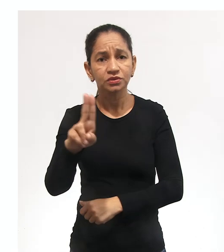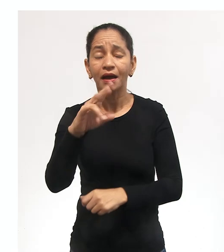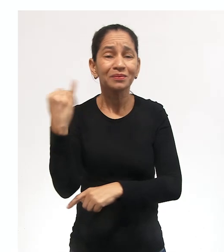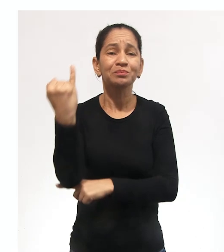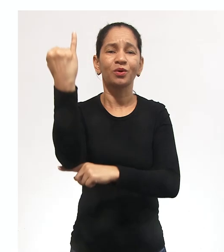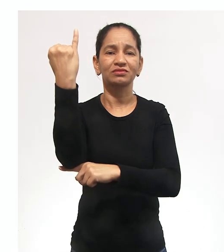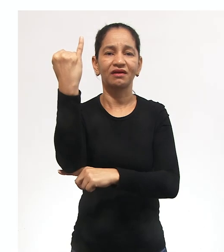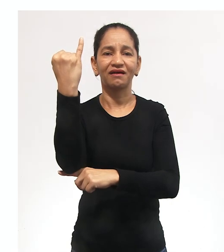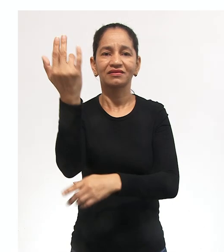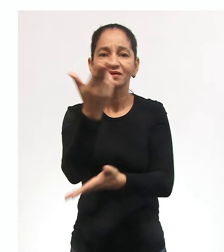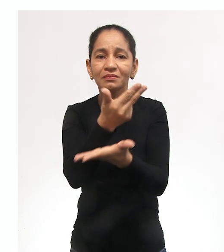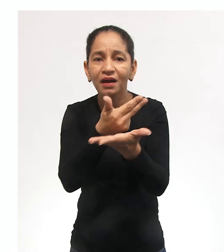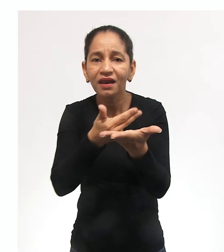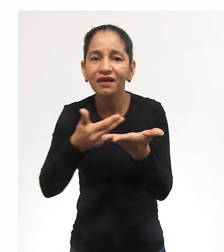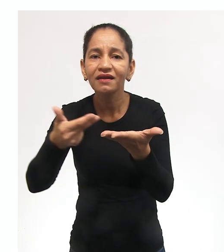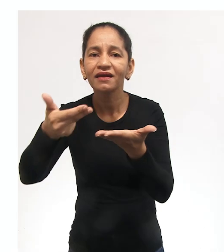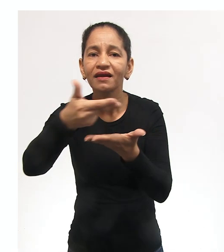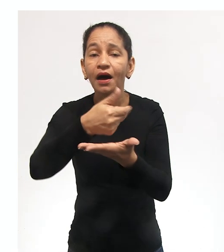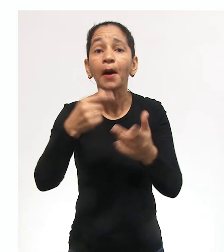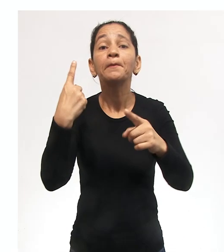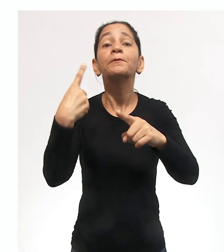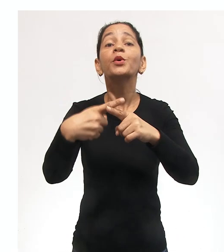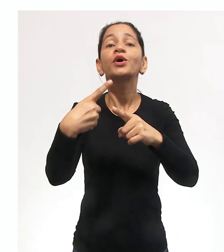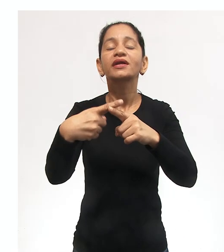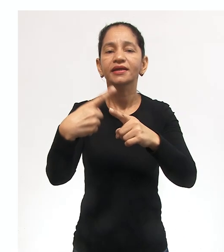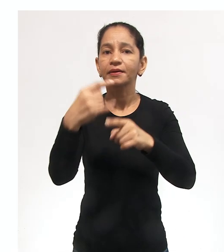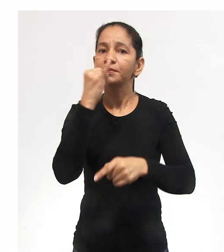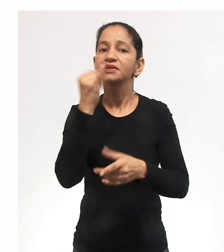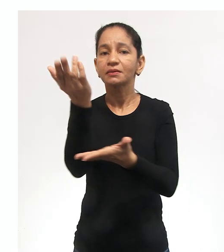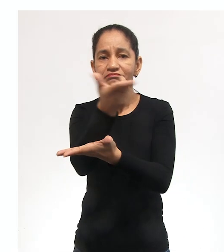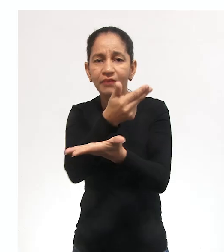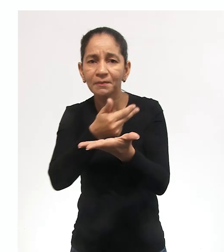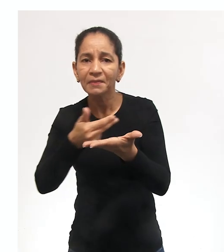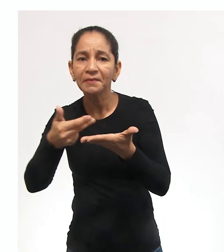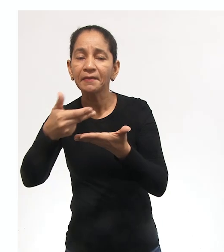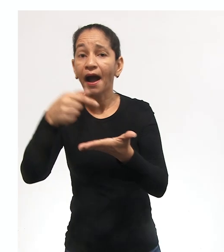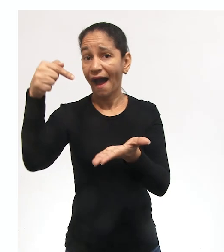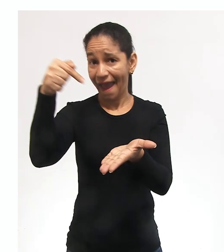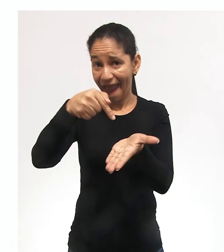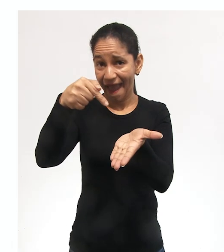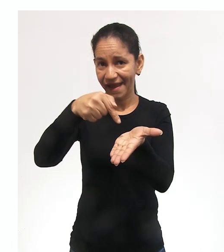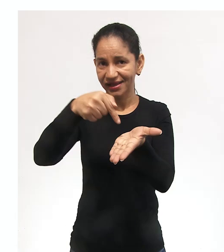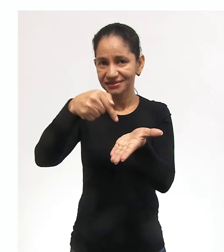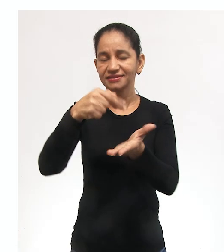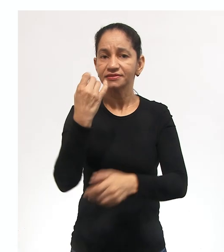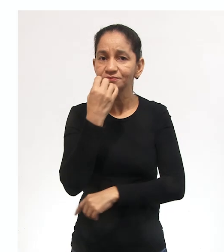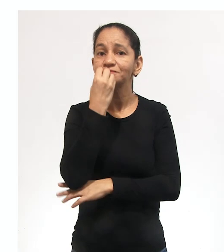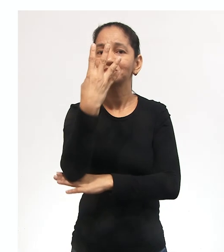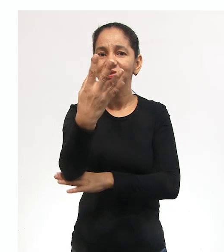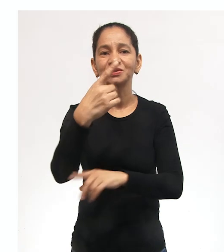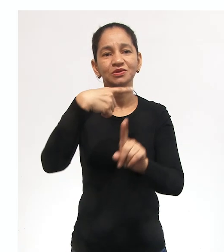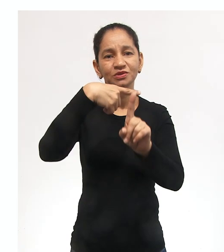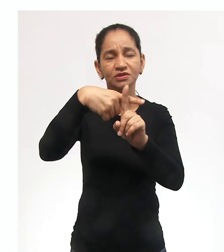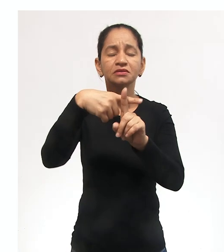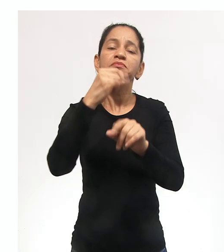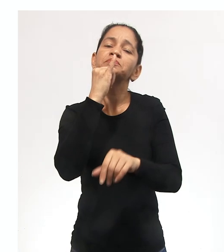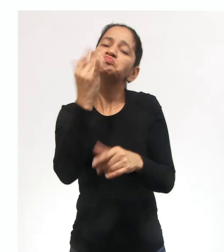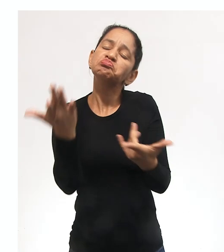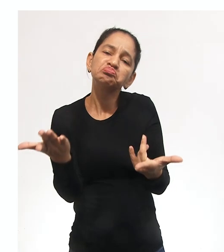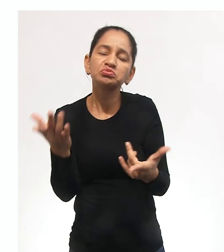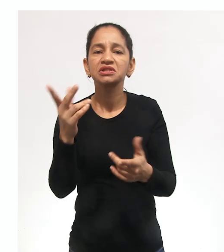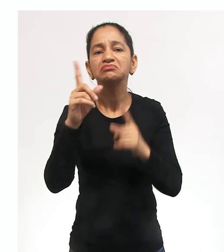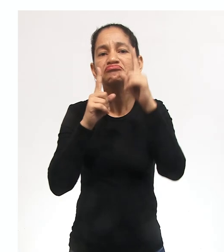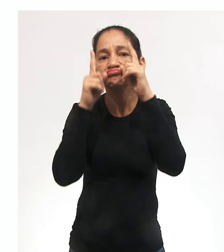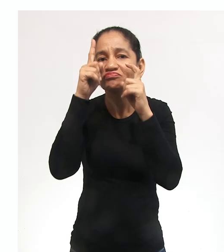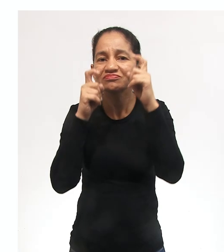essa autoavaliação, a partir da realização de desenhos da atividade, a partir da utilização de emojis